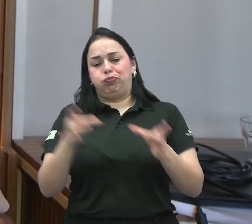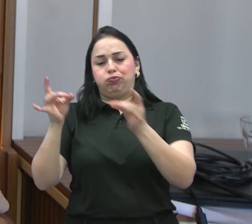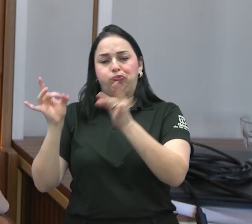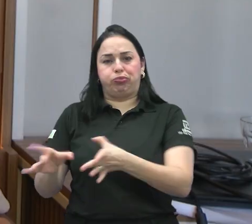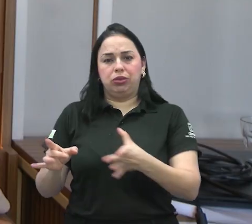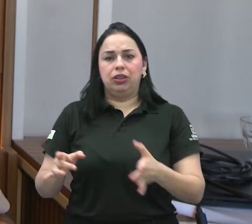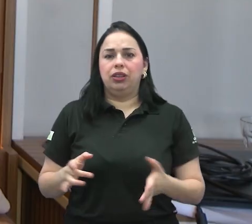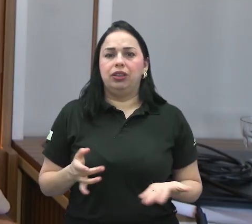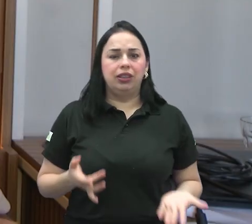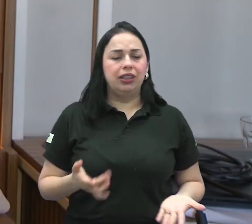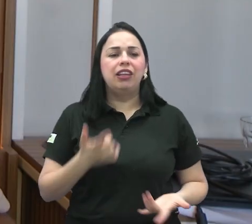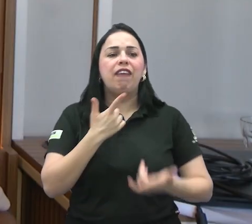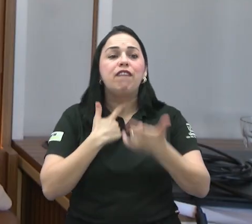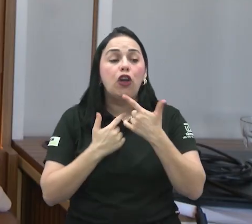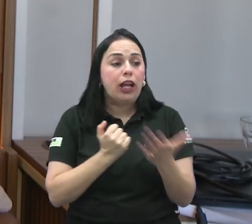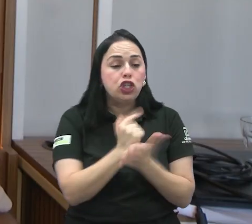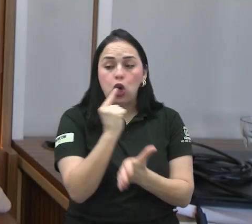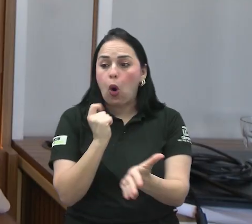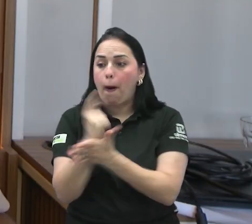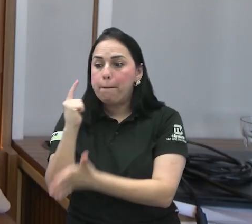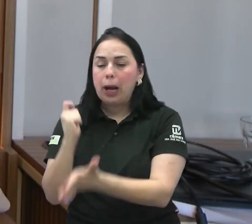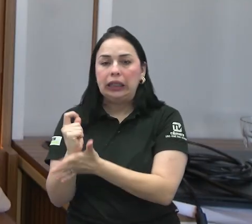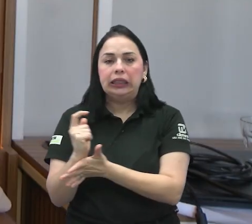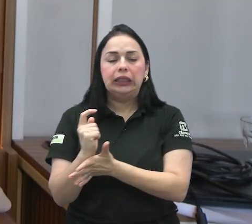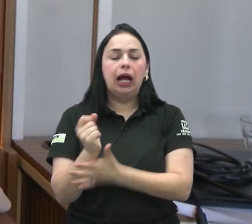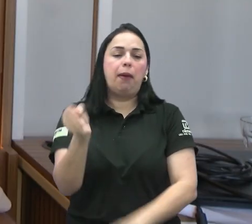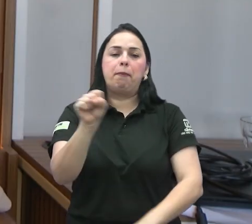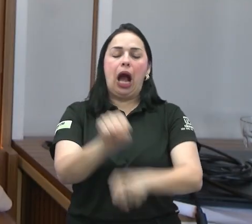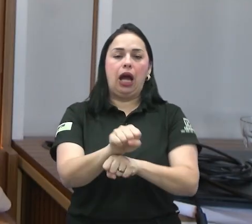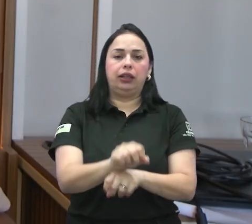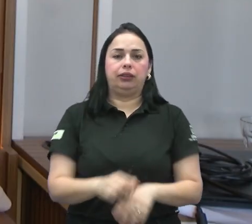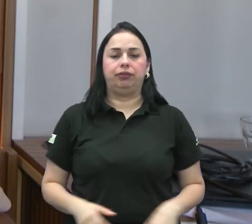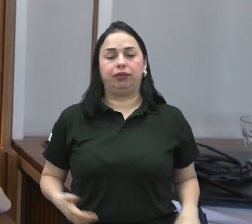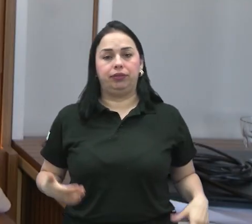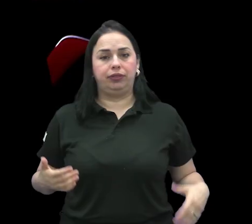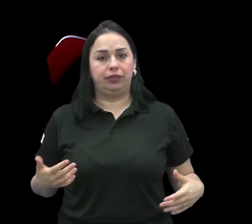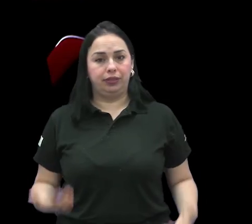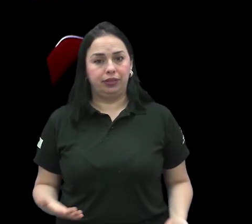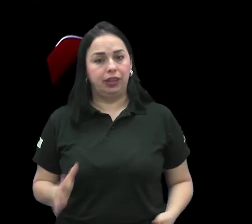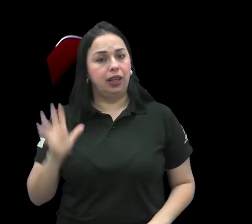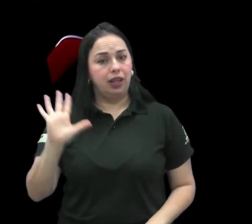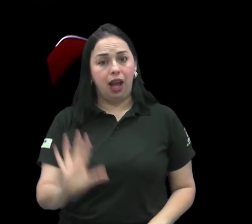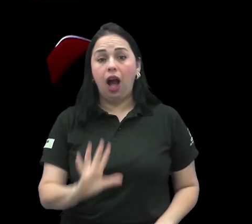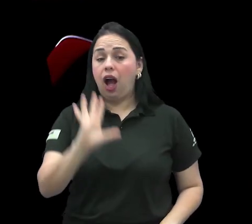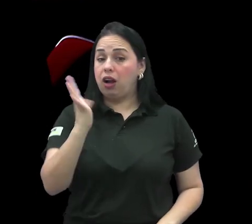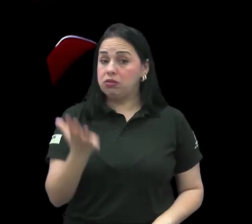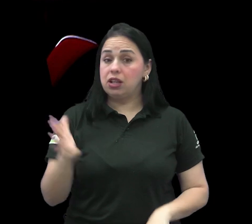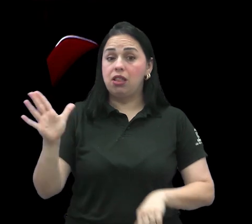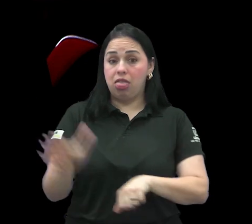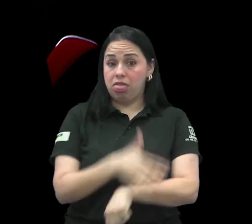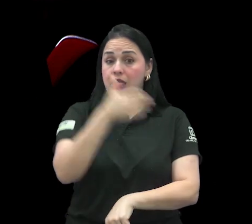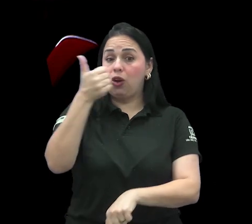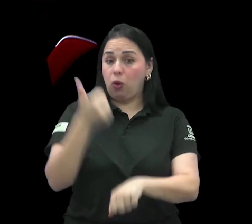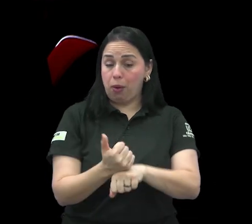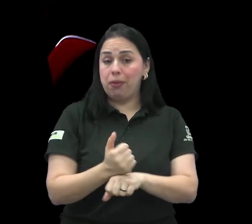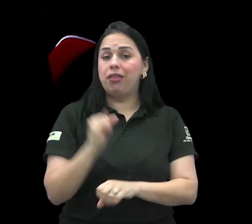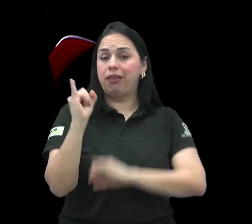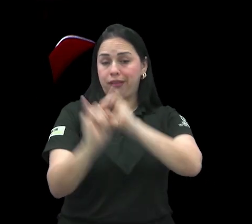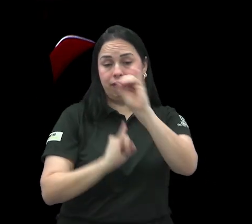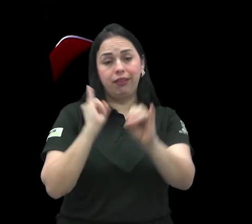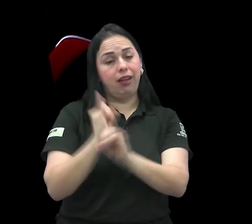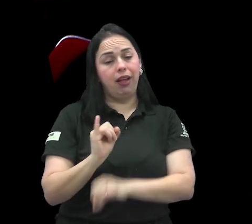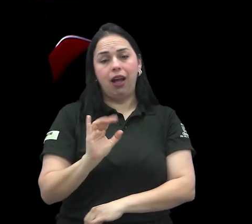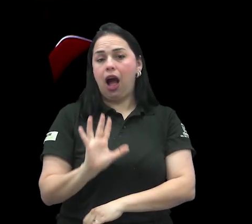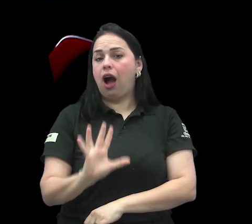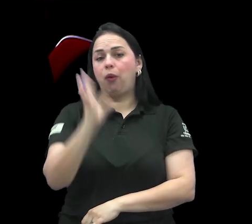mesmo, parando essa vontade de querer possuir. E cair em fraudes virtuais é